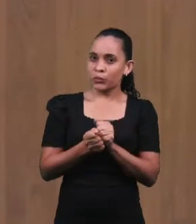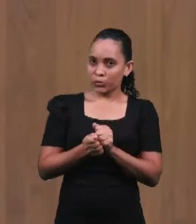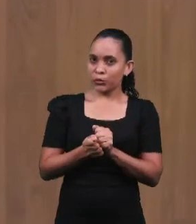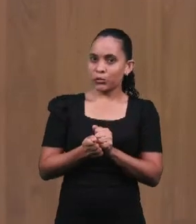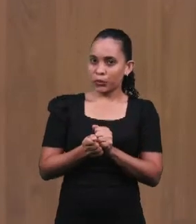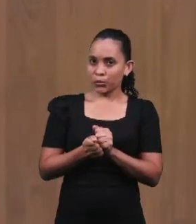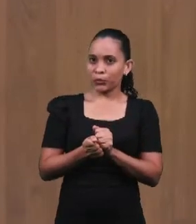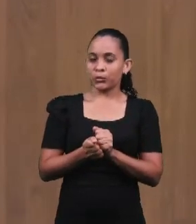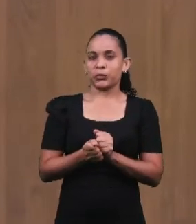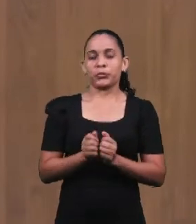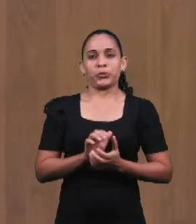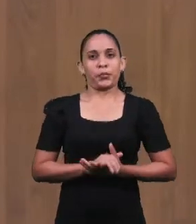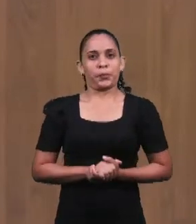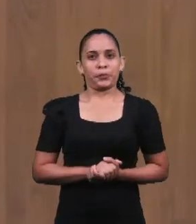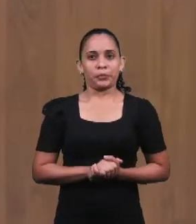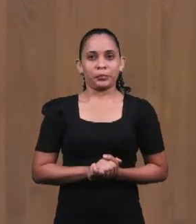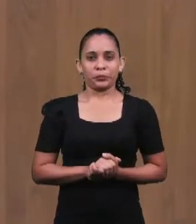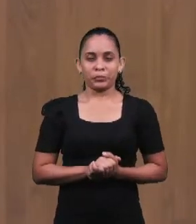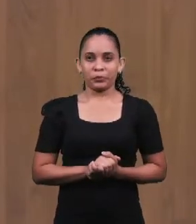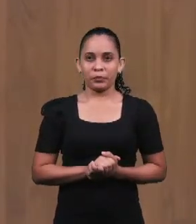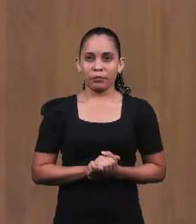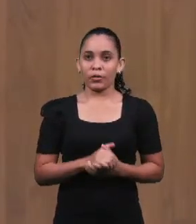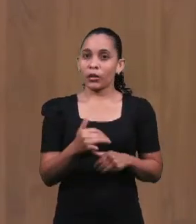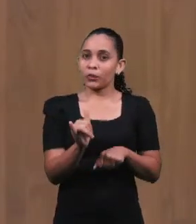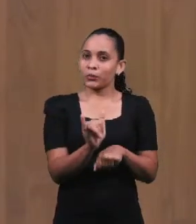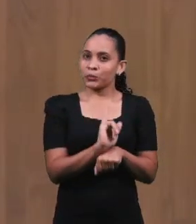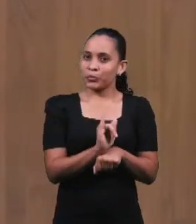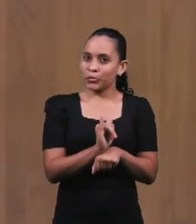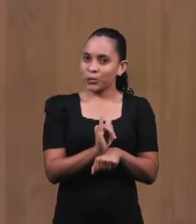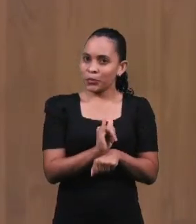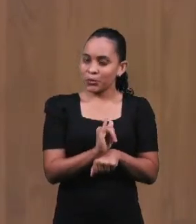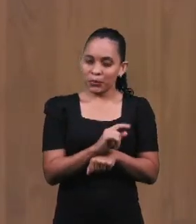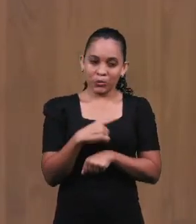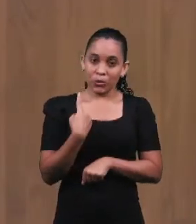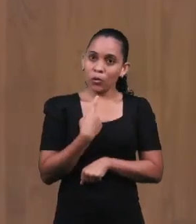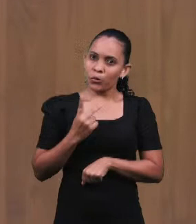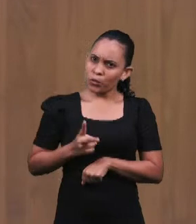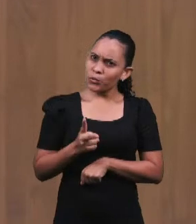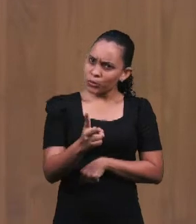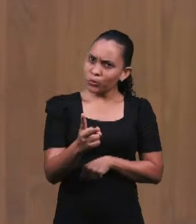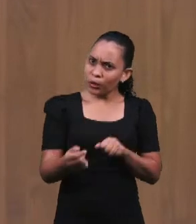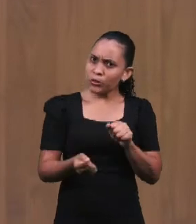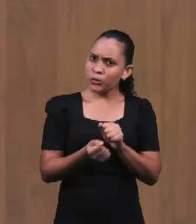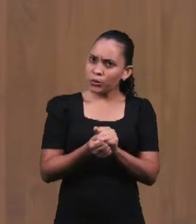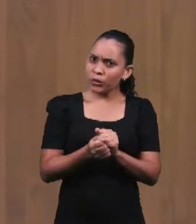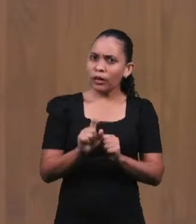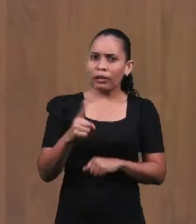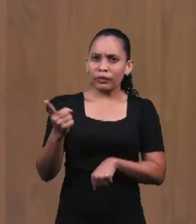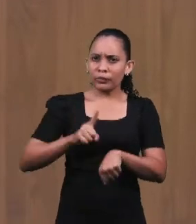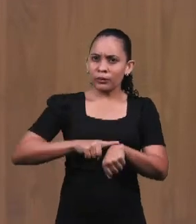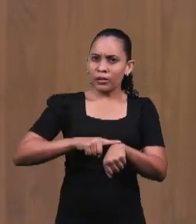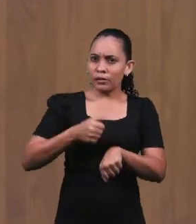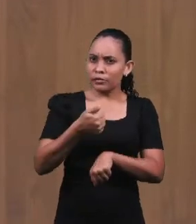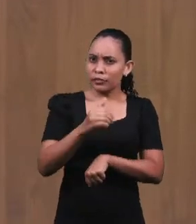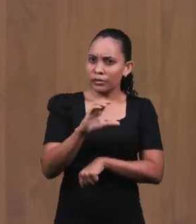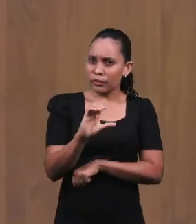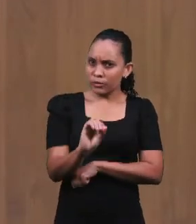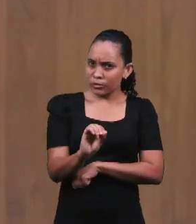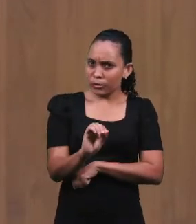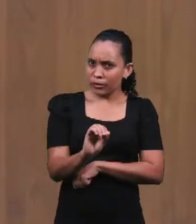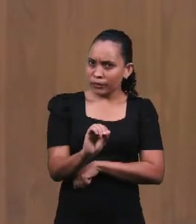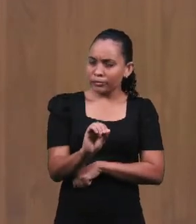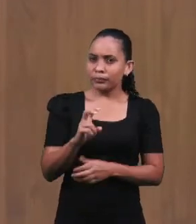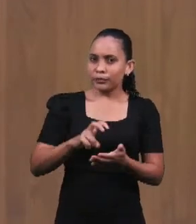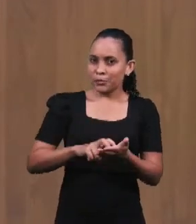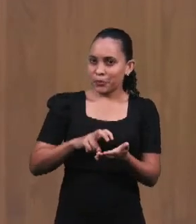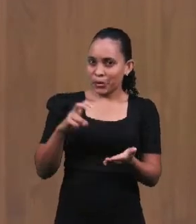aqui oficial da Igreja Cristã Maranata, nosso canal de YouTube, para você participar daqui a pouco, às 10 horas da manhã, da Escola